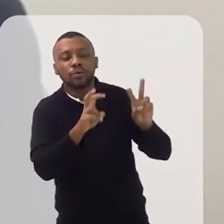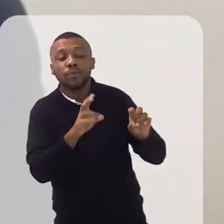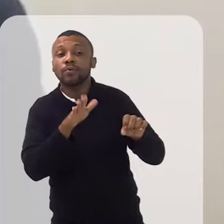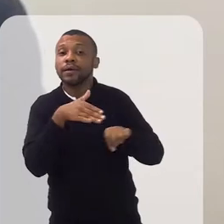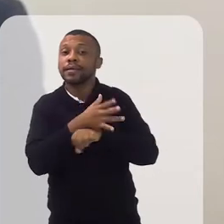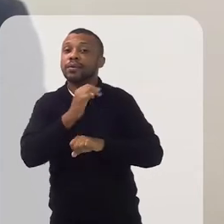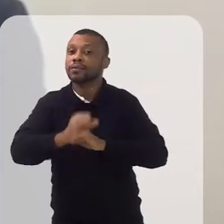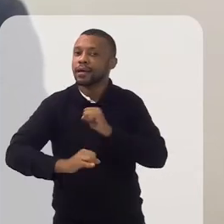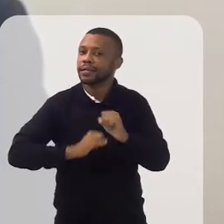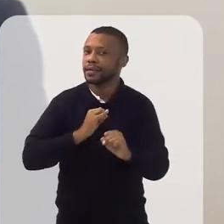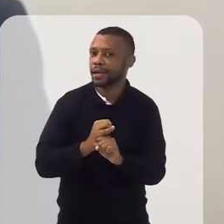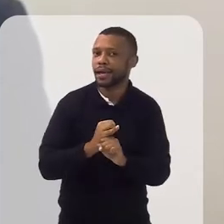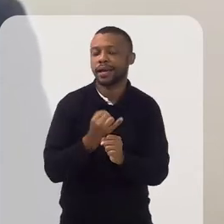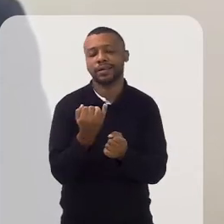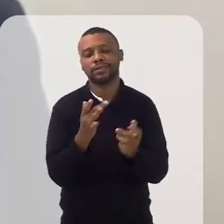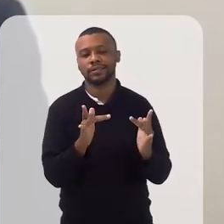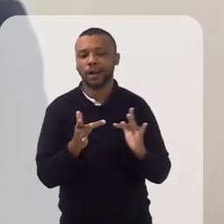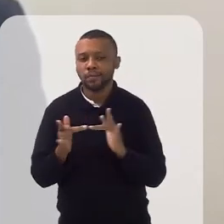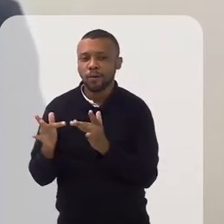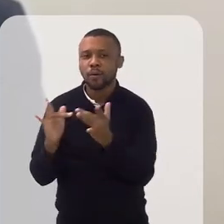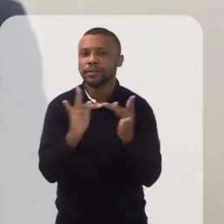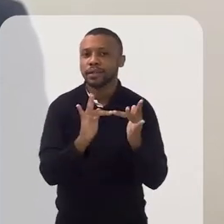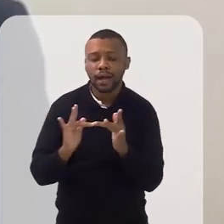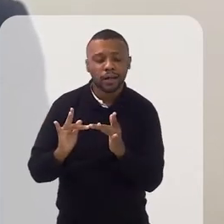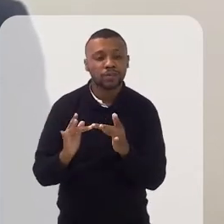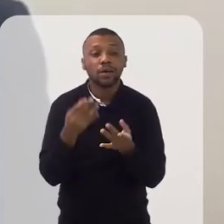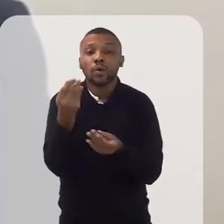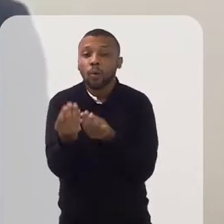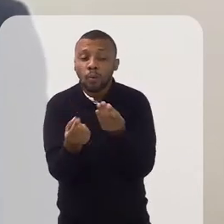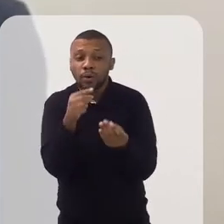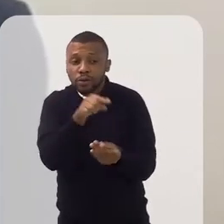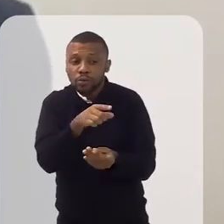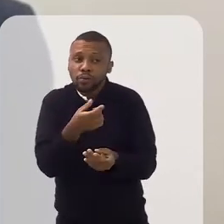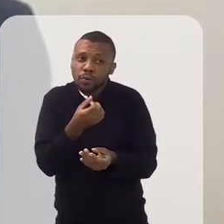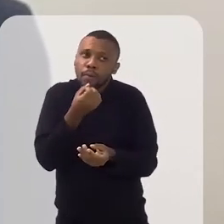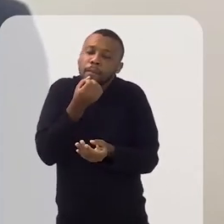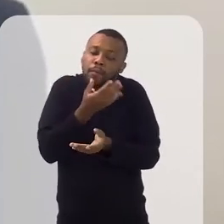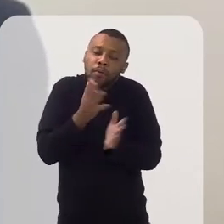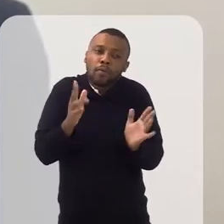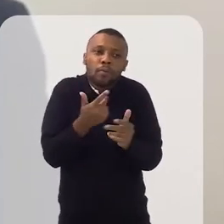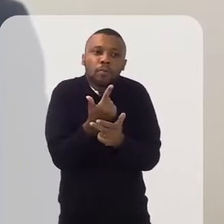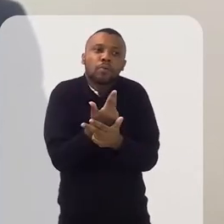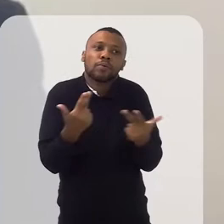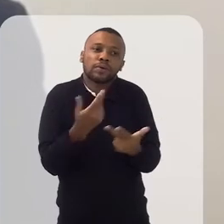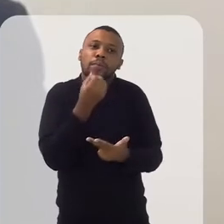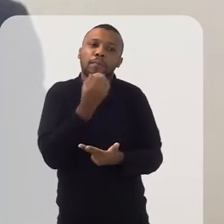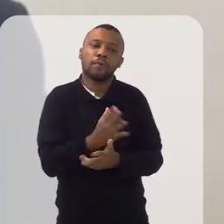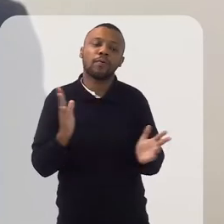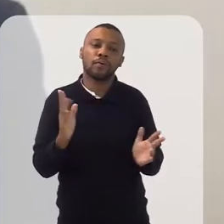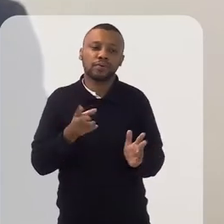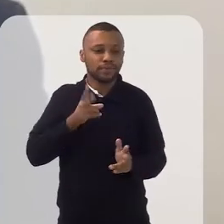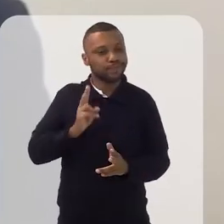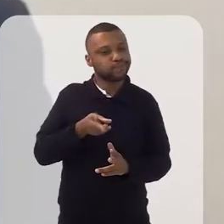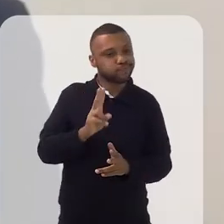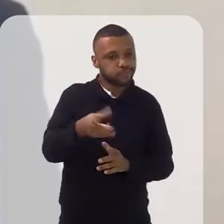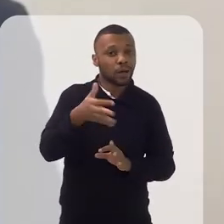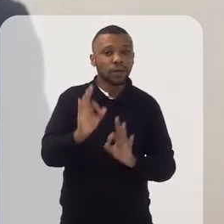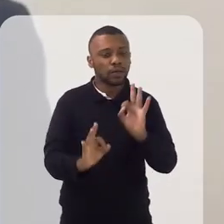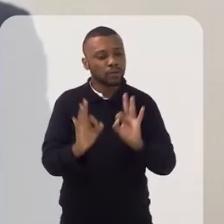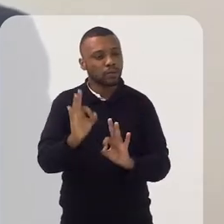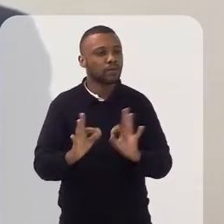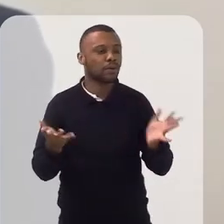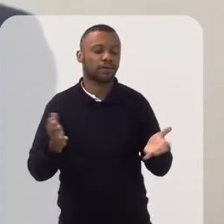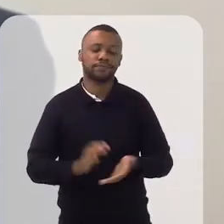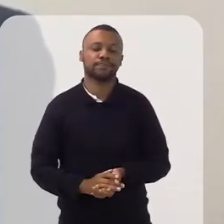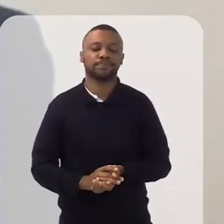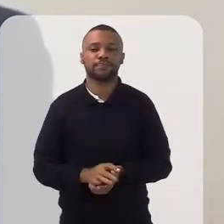assim, do acesso à internet, do quanto isso pode ser também, na sua opinião, um ponto de continuidade